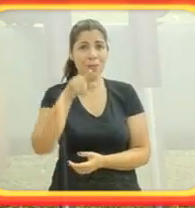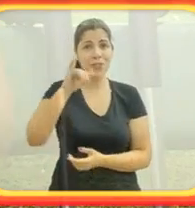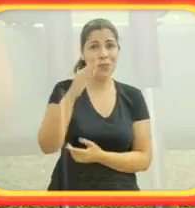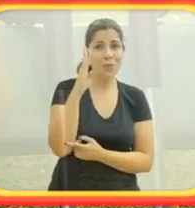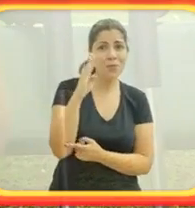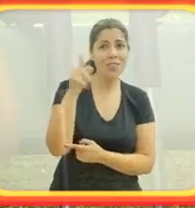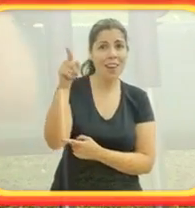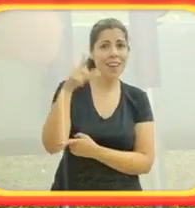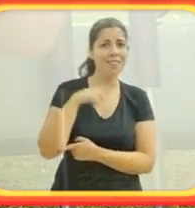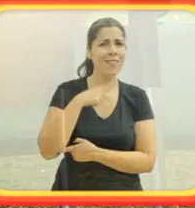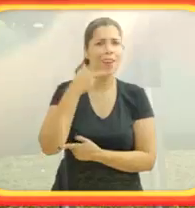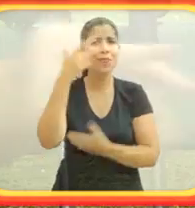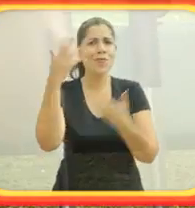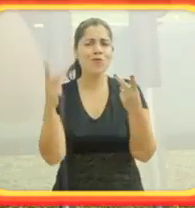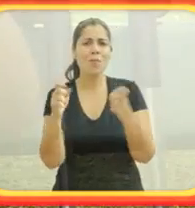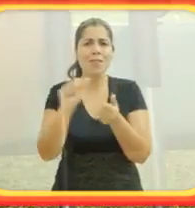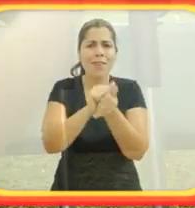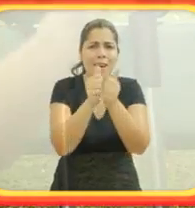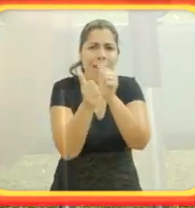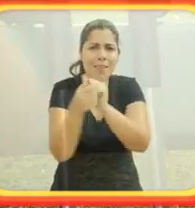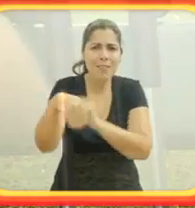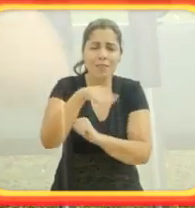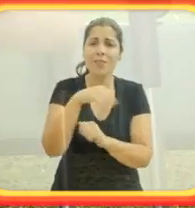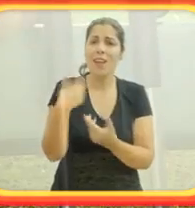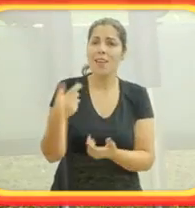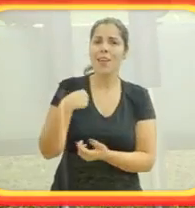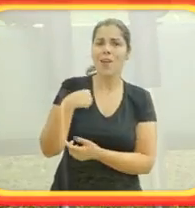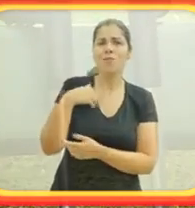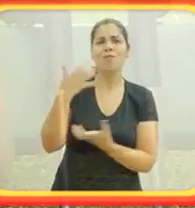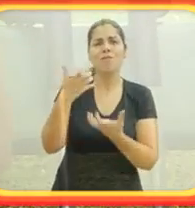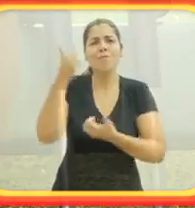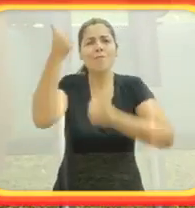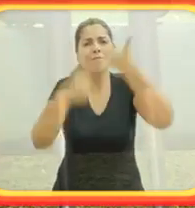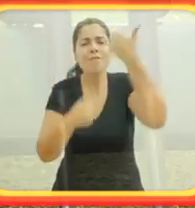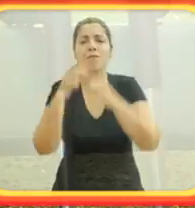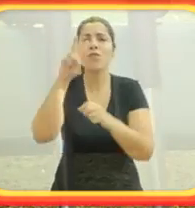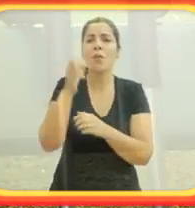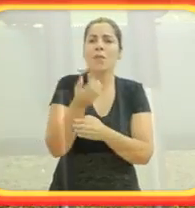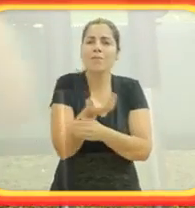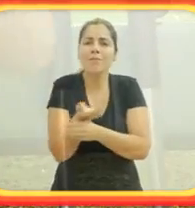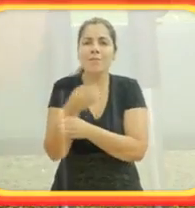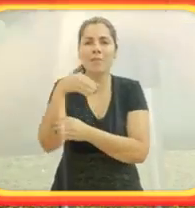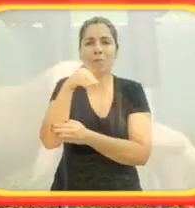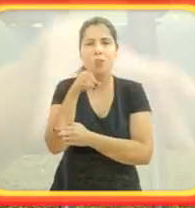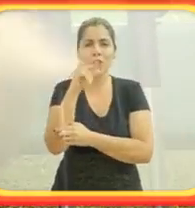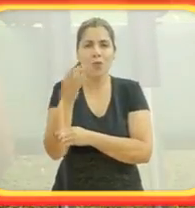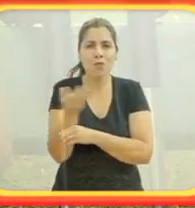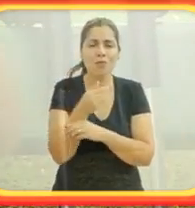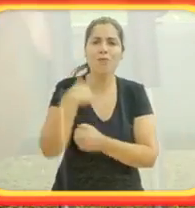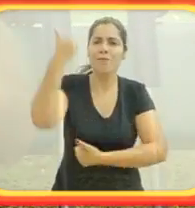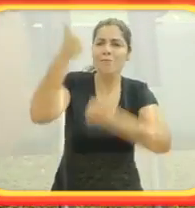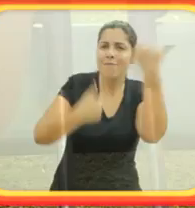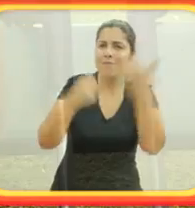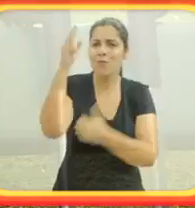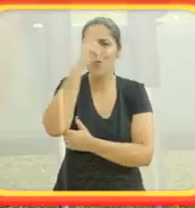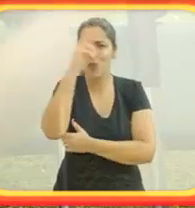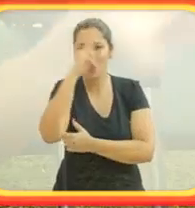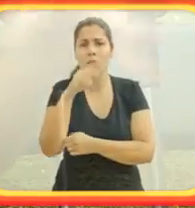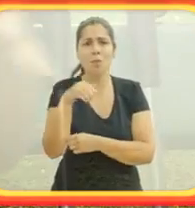vamos no Jardim Botânico, vamos falar sobre os artesãos, e eu queria falar sobre os mendigos. E